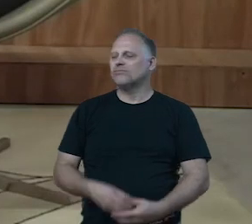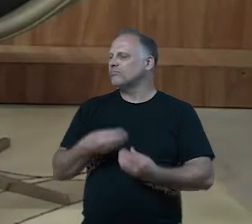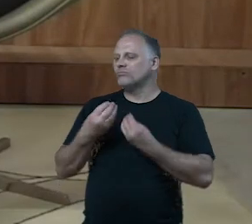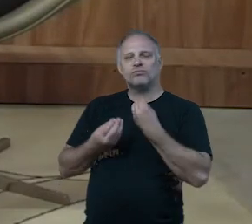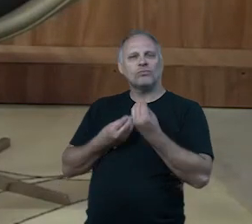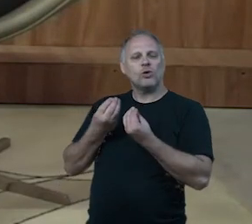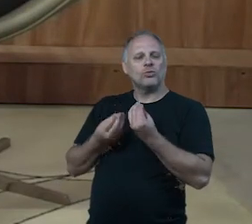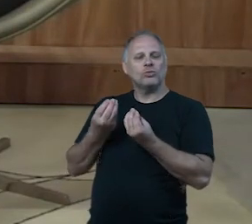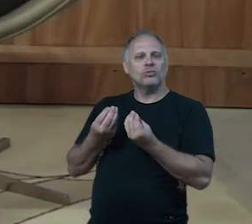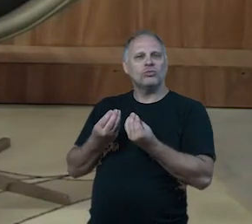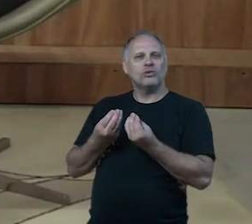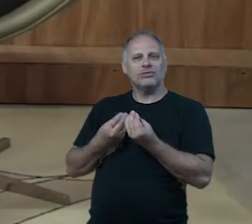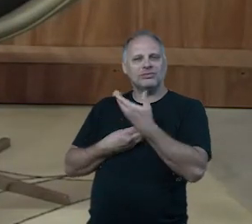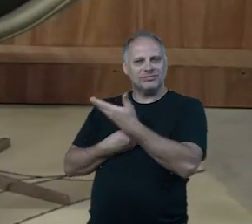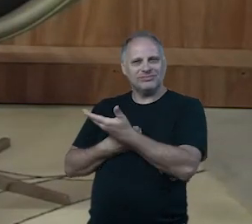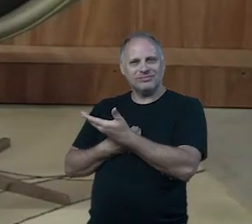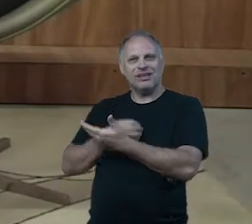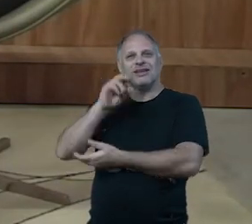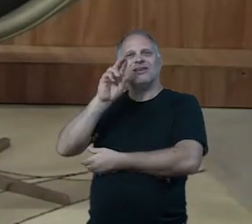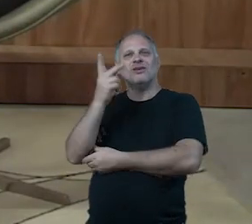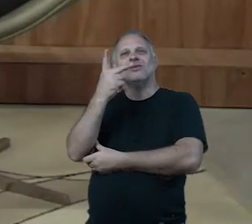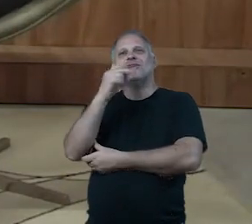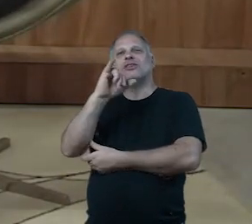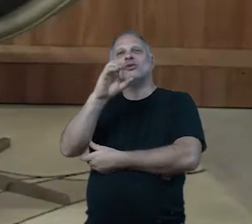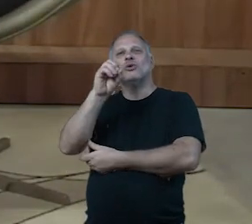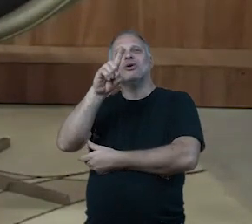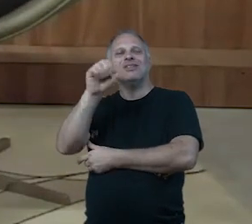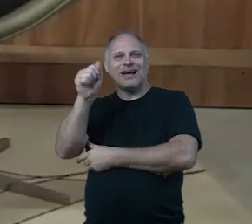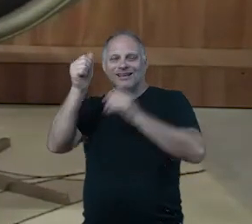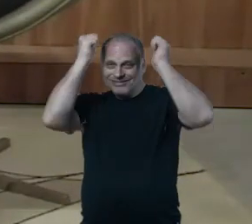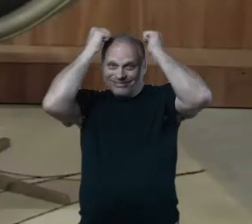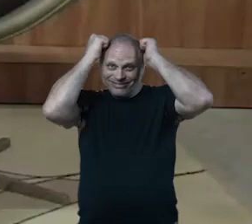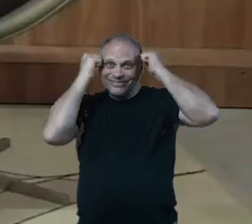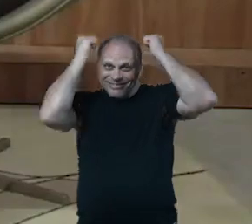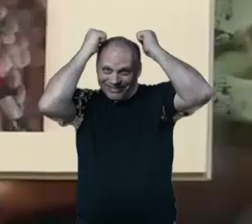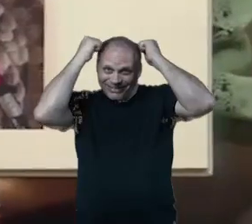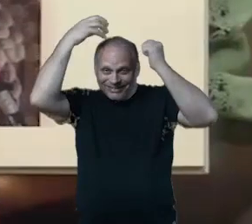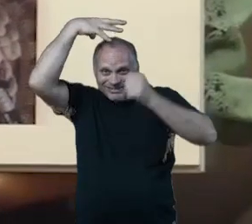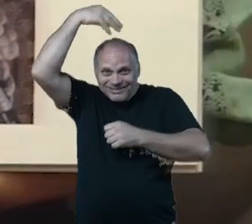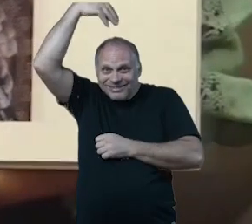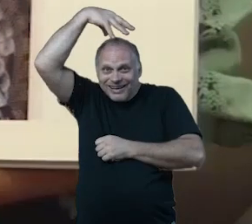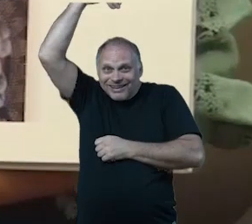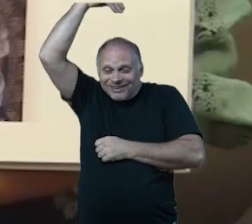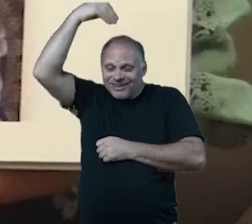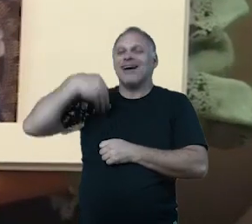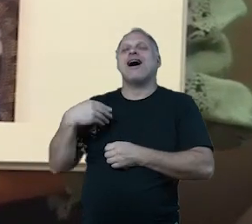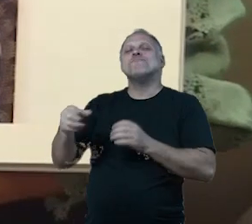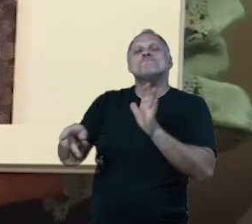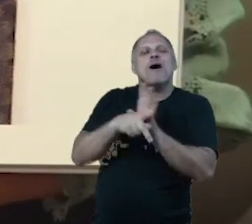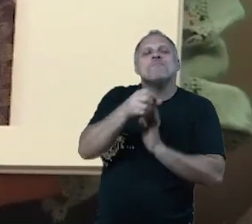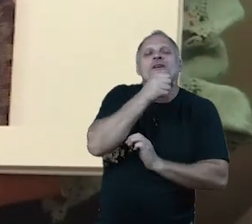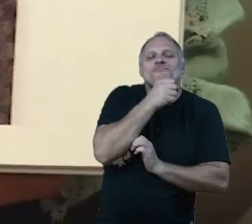Como é que chama o... Yoda. O Yoda, né? A toquinha do Yoda. Os personagens aí do Star Aí a toquinha Wars. Foi feita pela